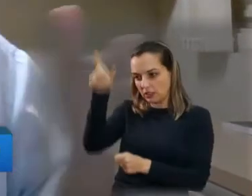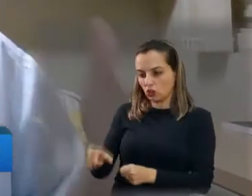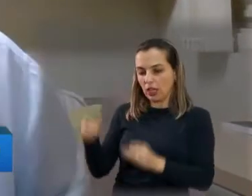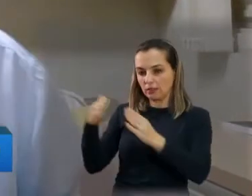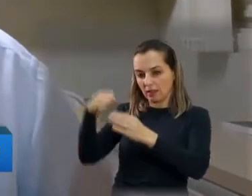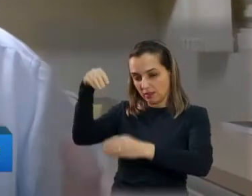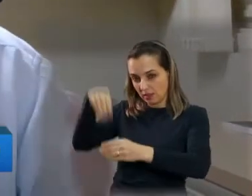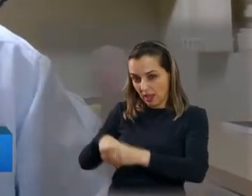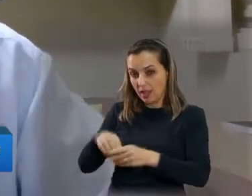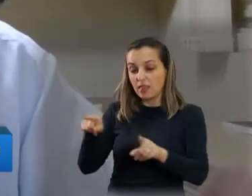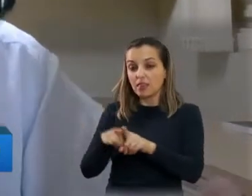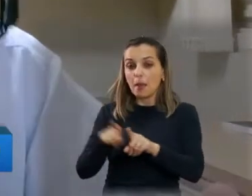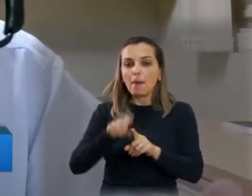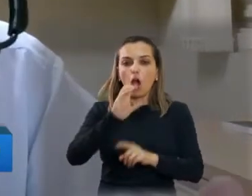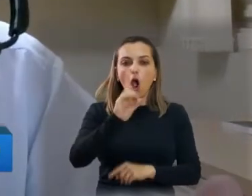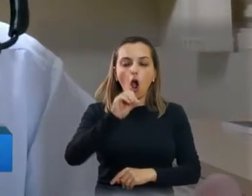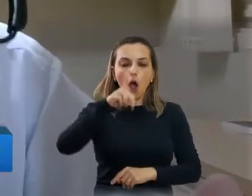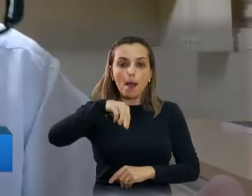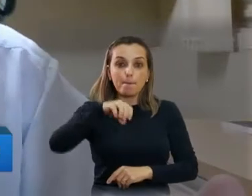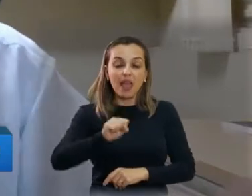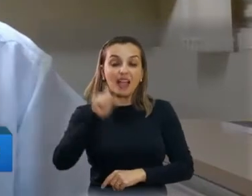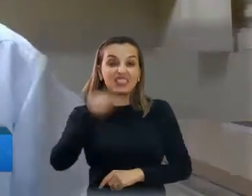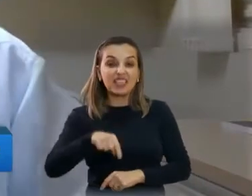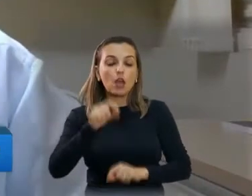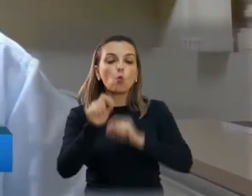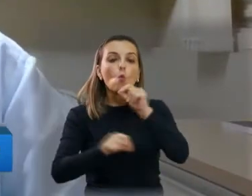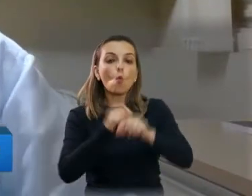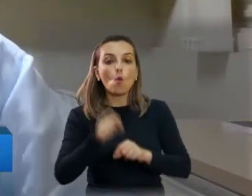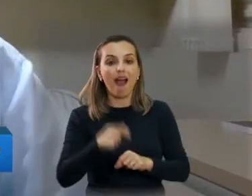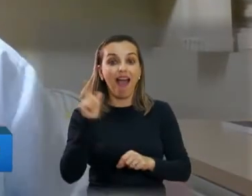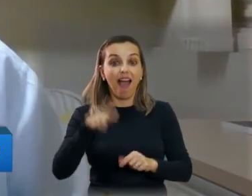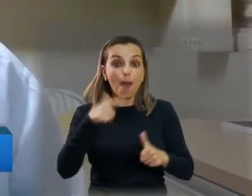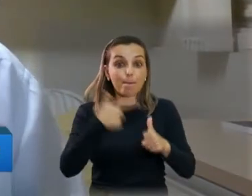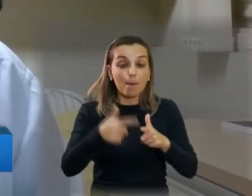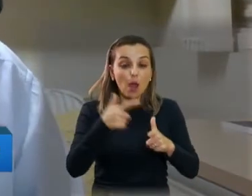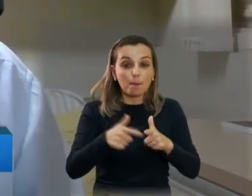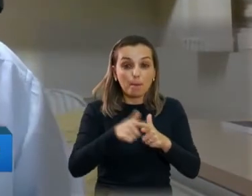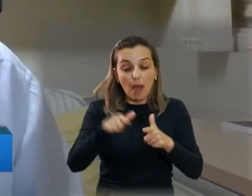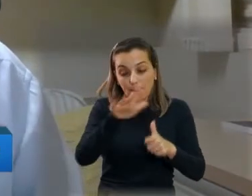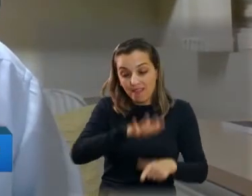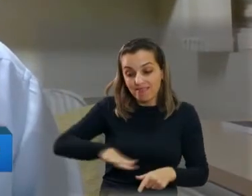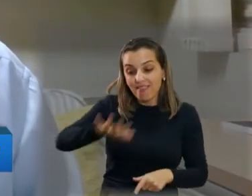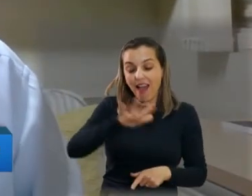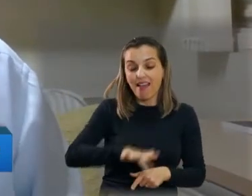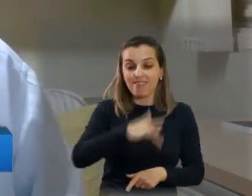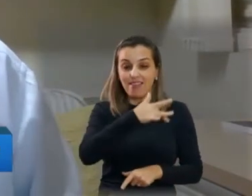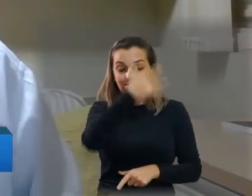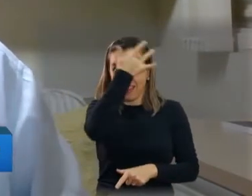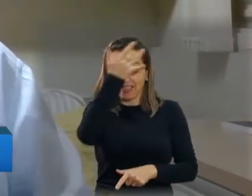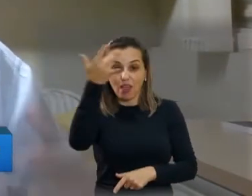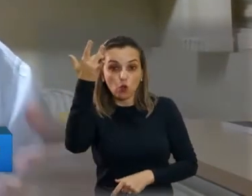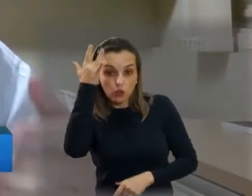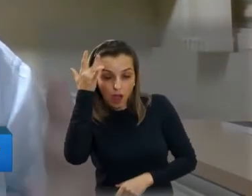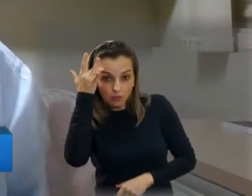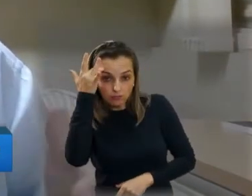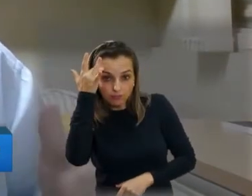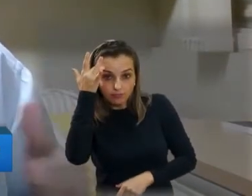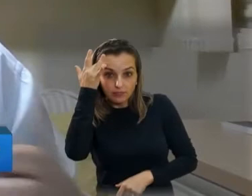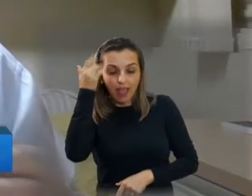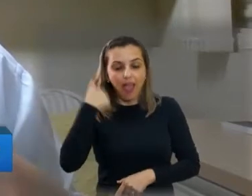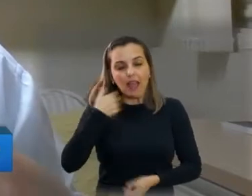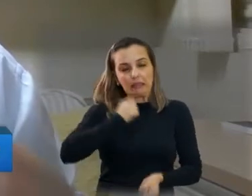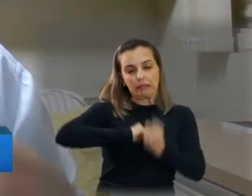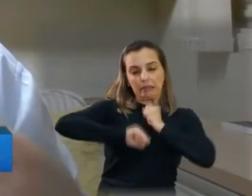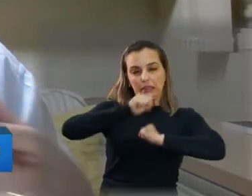mais devastador dos efeitos da pandemia, que é o aumento dos problemas no campo da saúde mental. E eu destaco aqui a ansiedade,